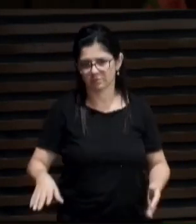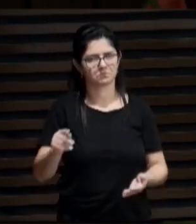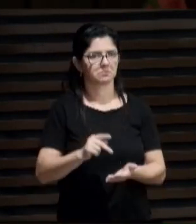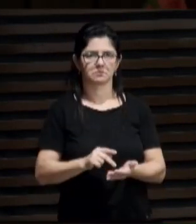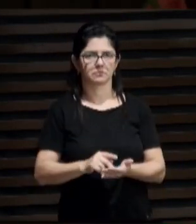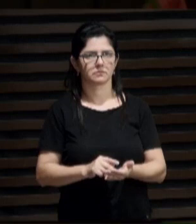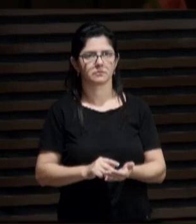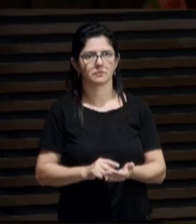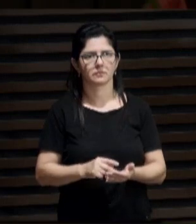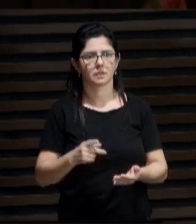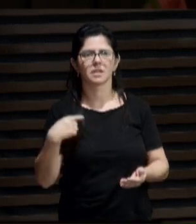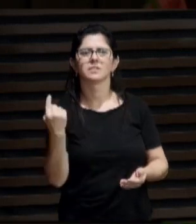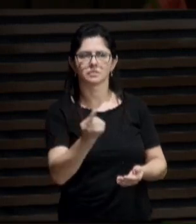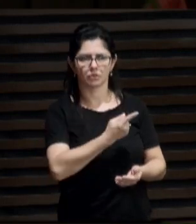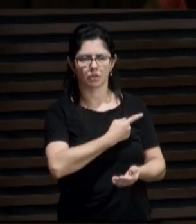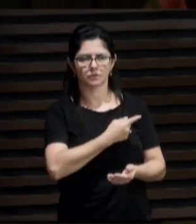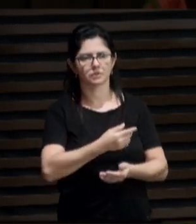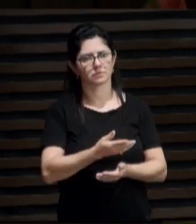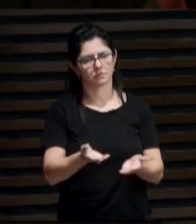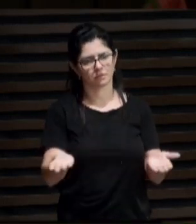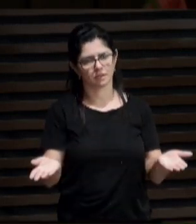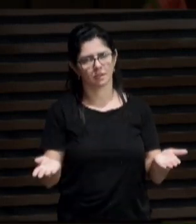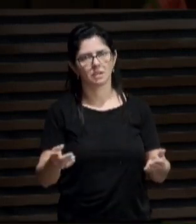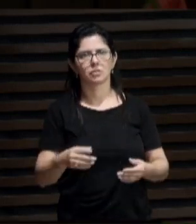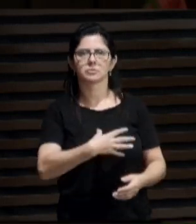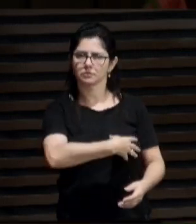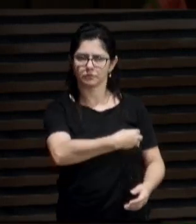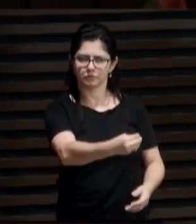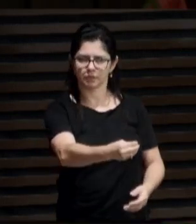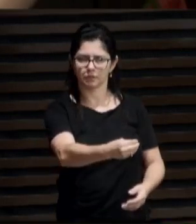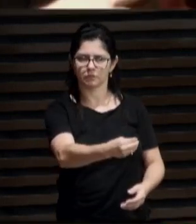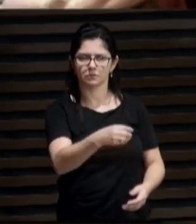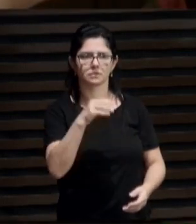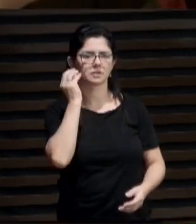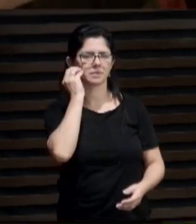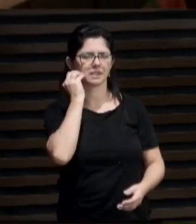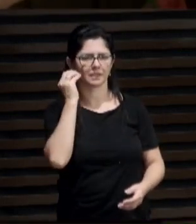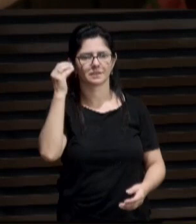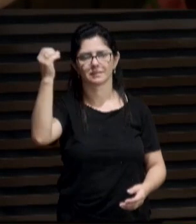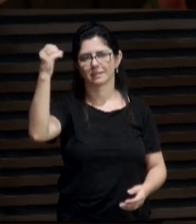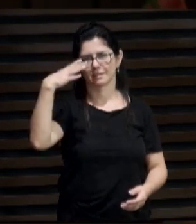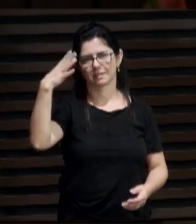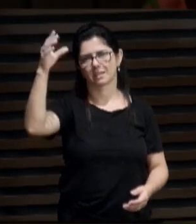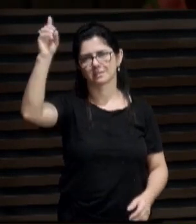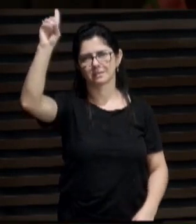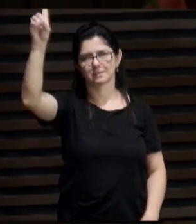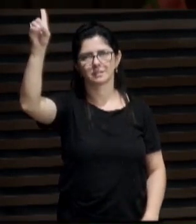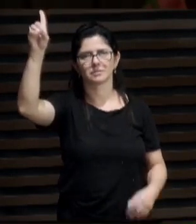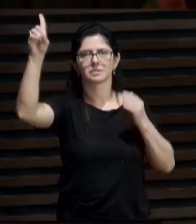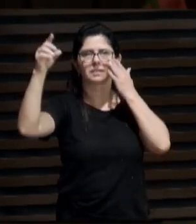todos aqui, experimentaram a graça de Deus, são filhos de Deus, e mediante a graça da salvação, eu me